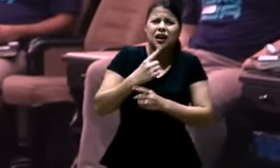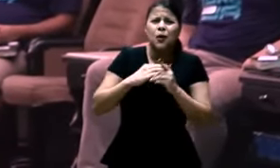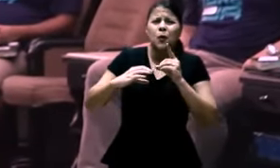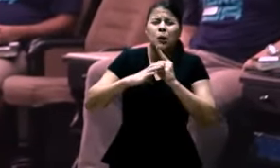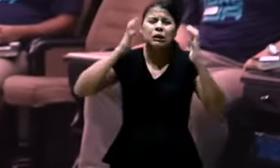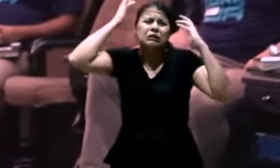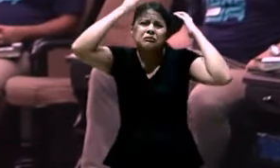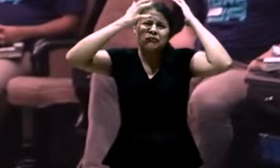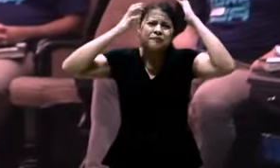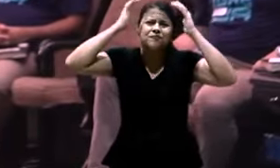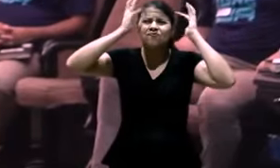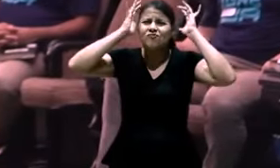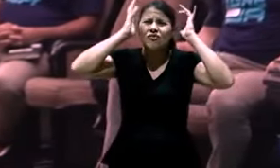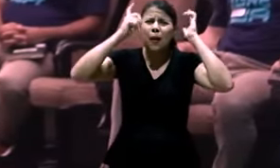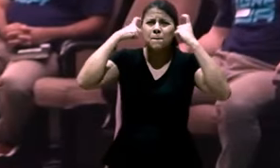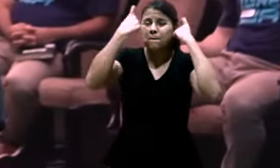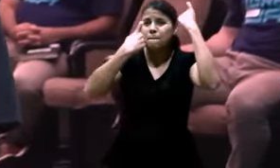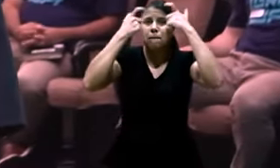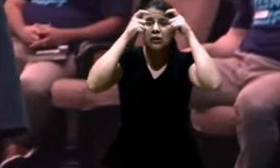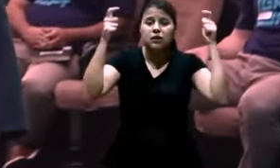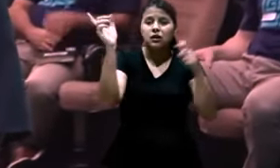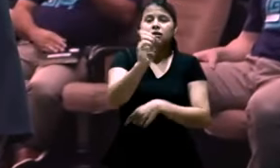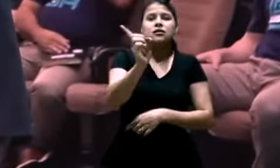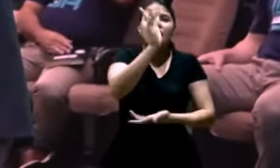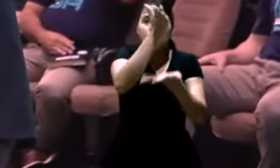é a igreja de Cristo na terra.